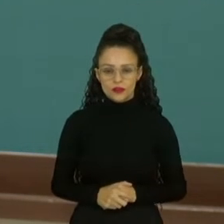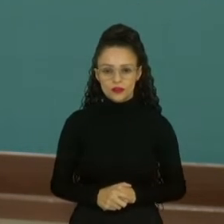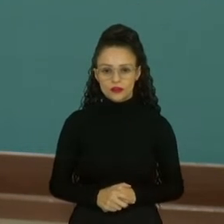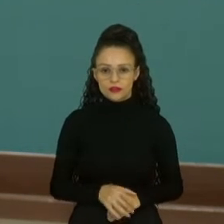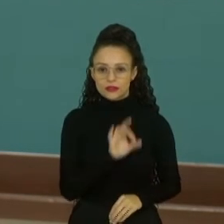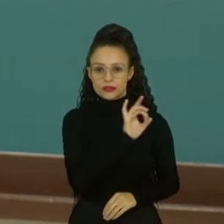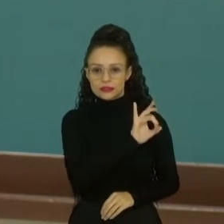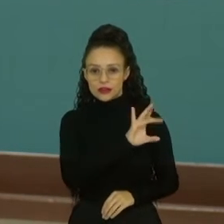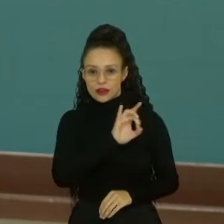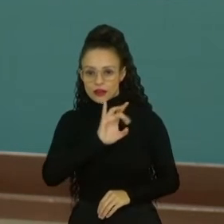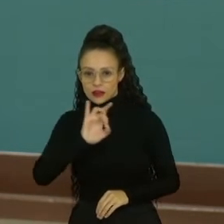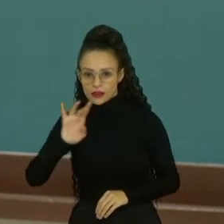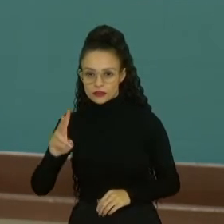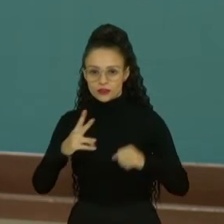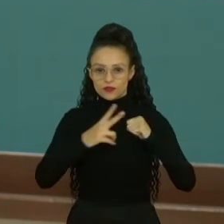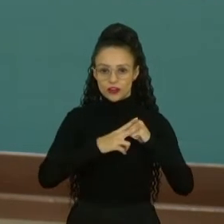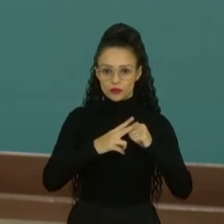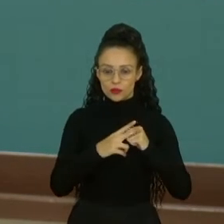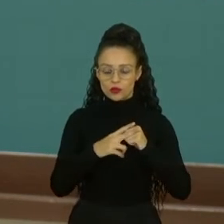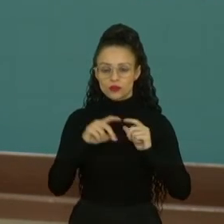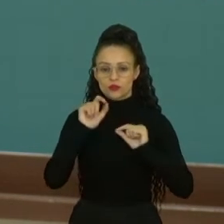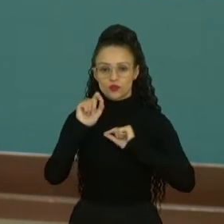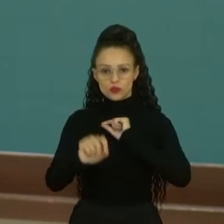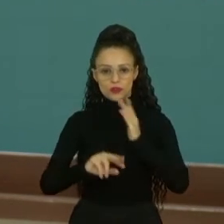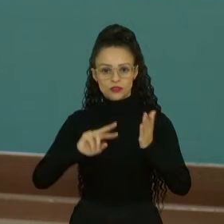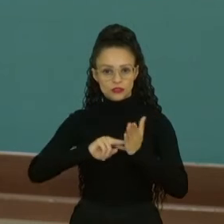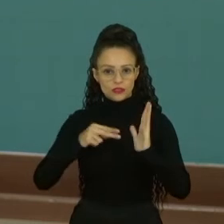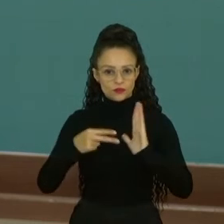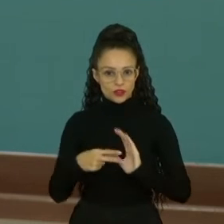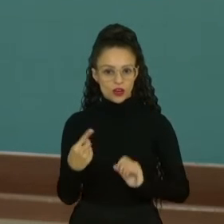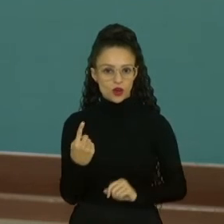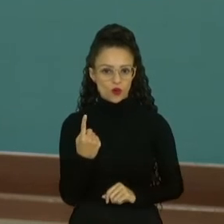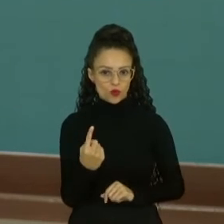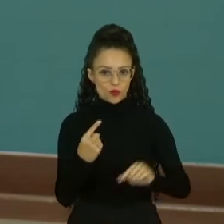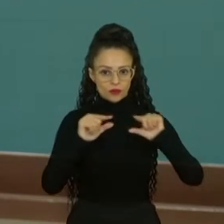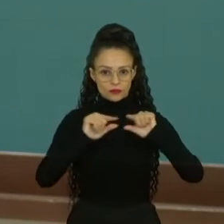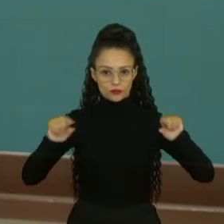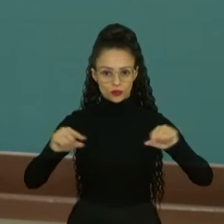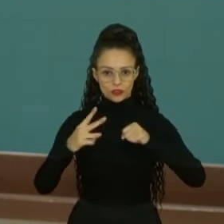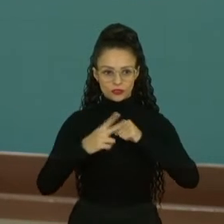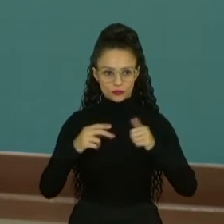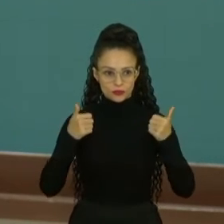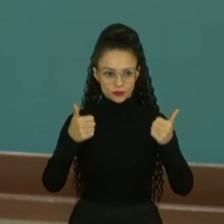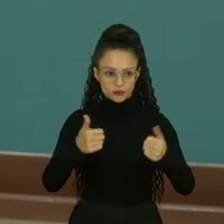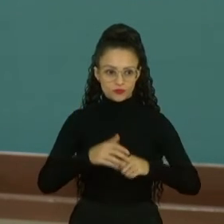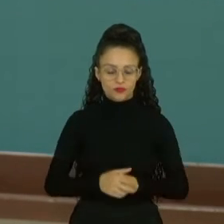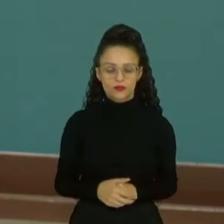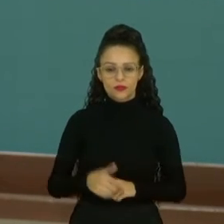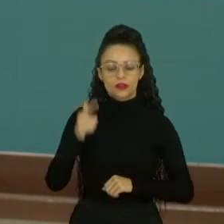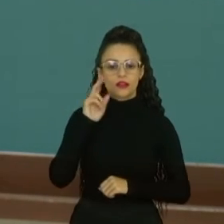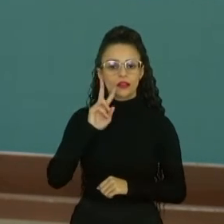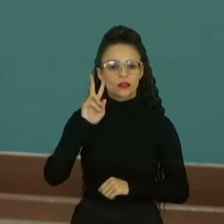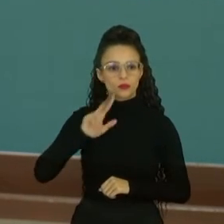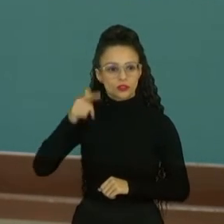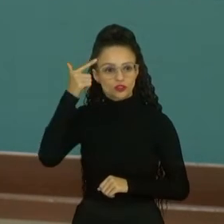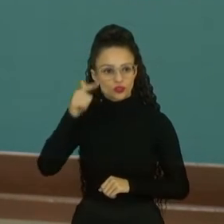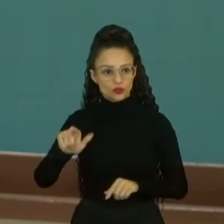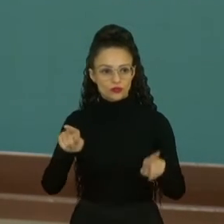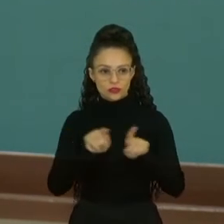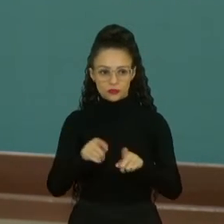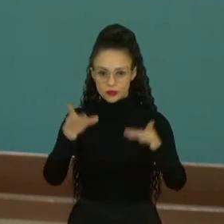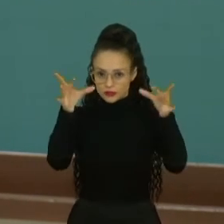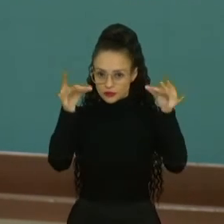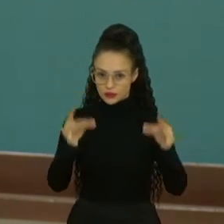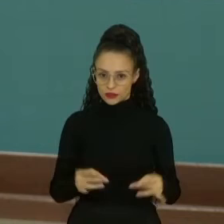verbos, então, representa aqui uma oração. Beleza? Relembrando aqui também um detalhe